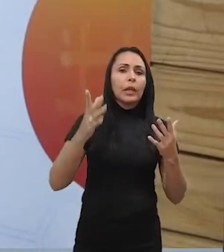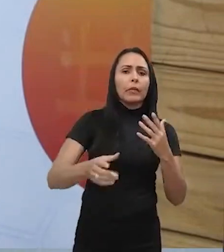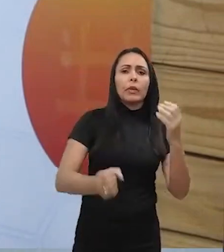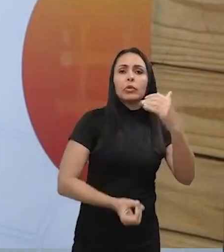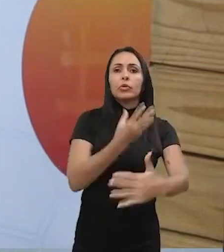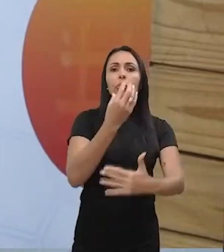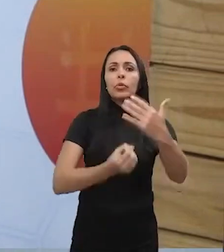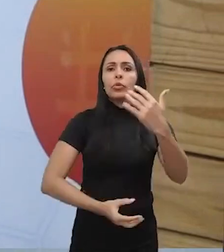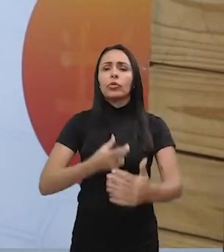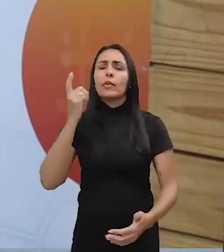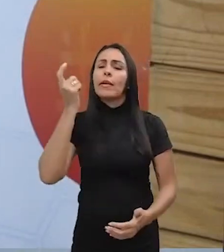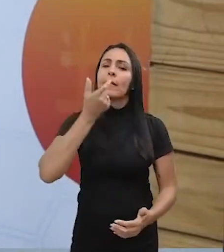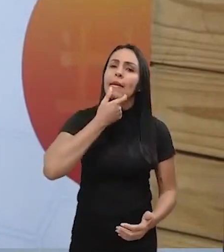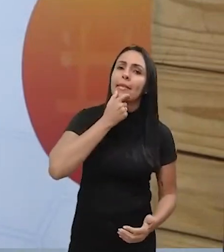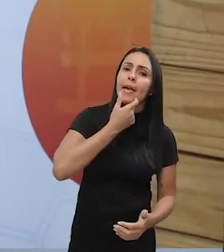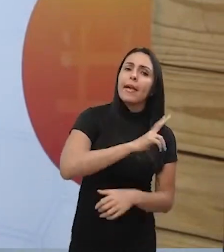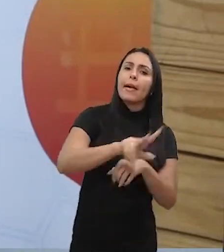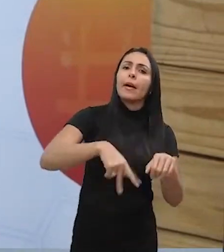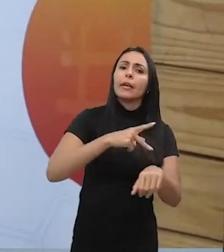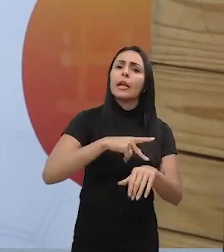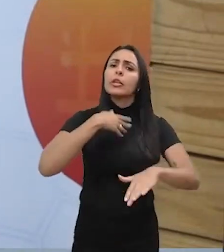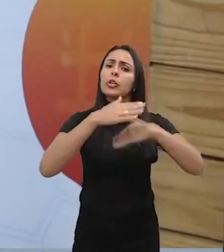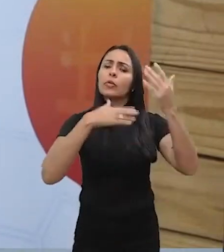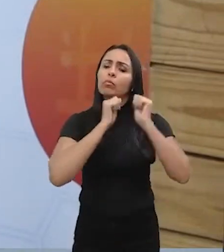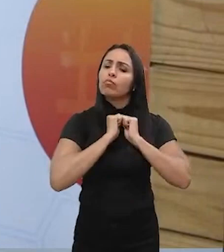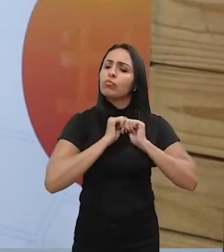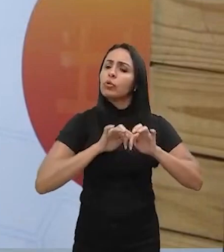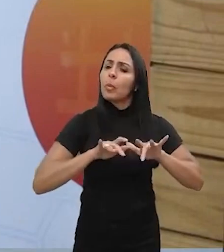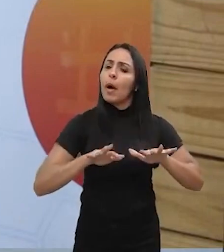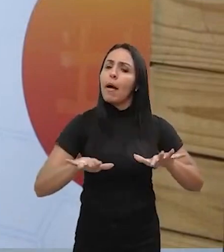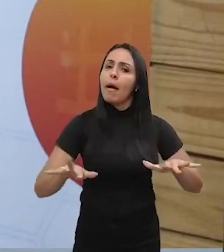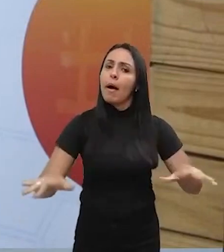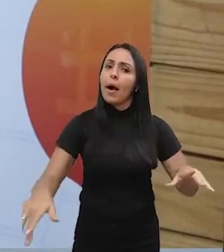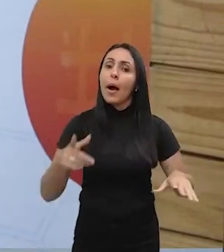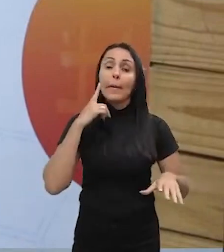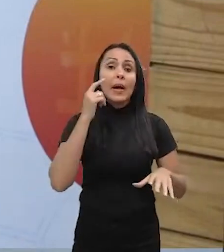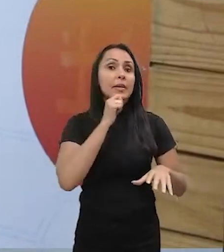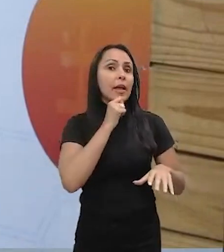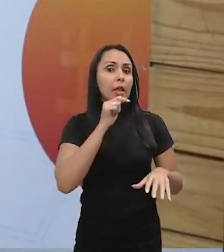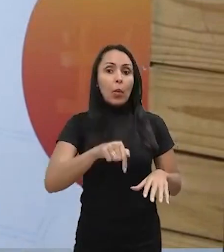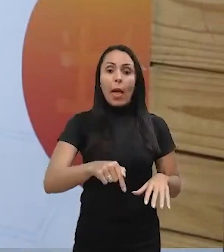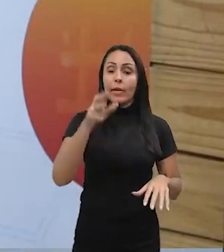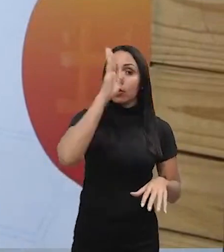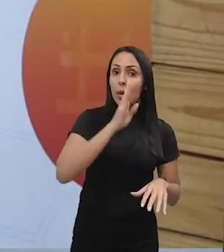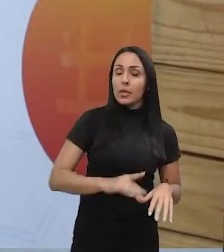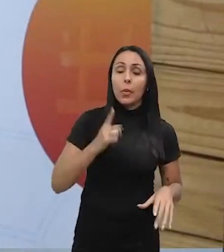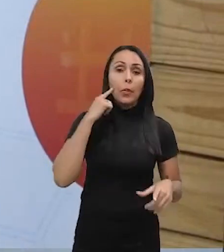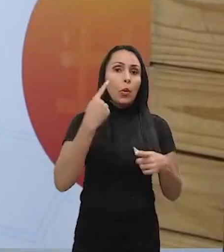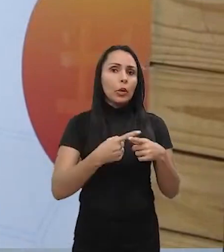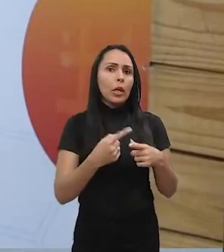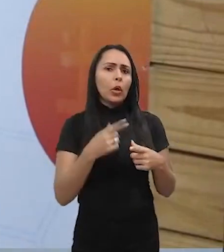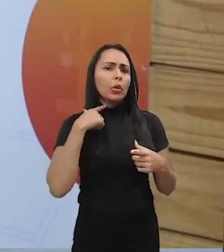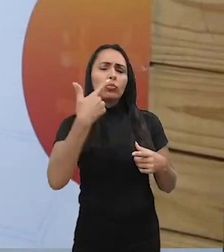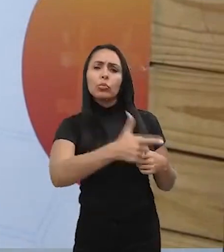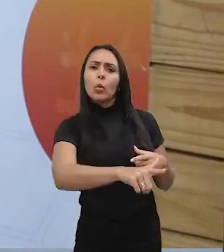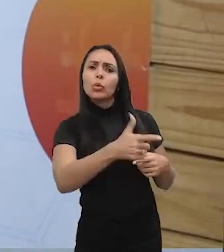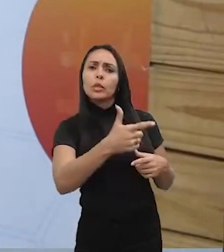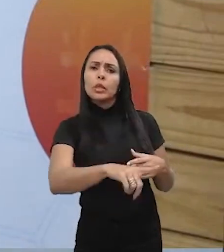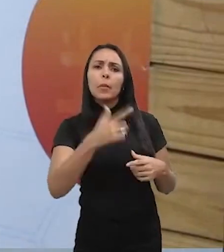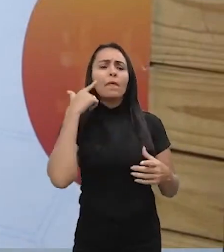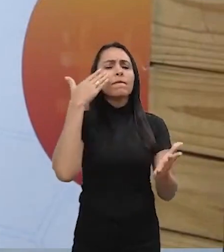vai surgir lá na Inglaterra, esse avanço ele vai se espalhar pelo globo, mas ainda não é aqui no país. Por quê? Porque nós não tínhamos leis